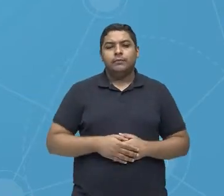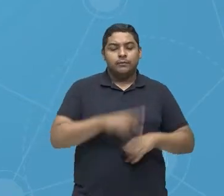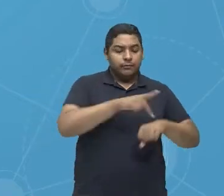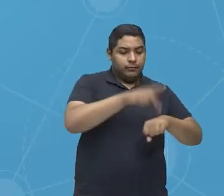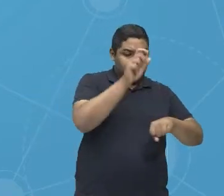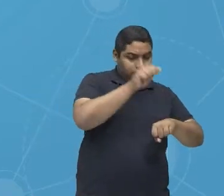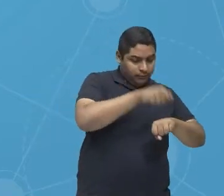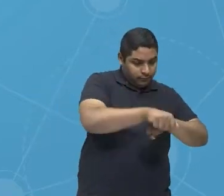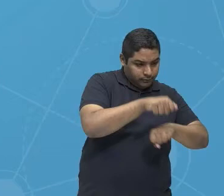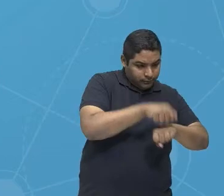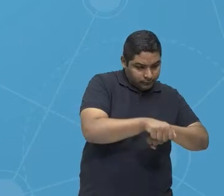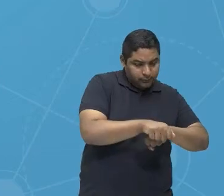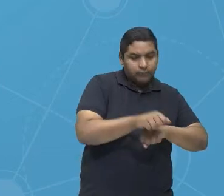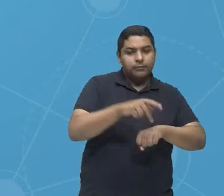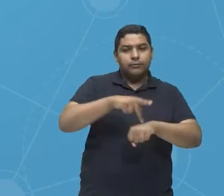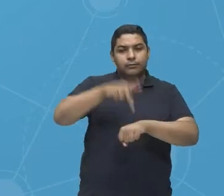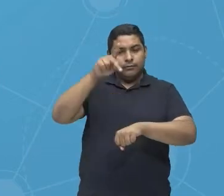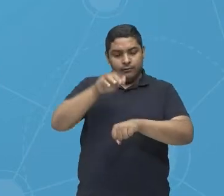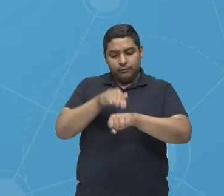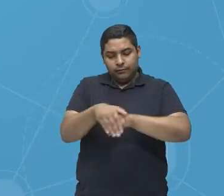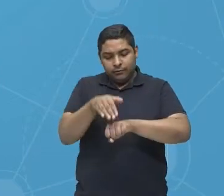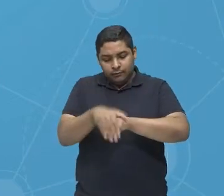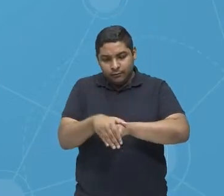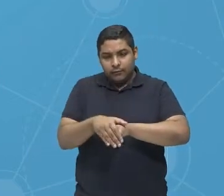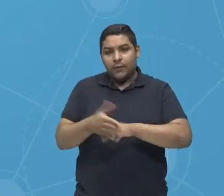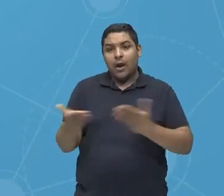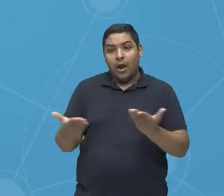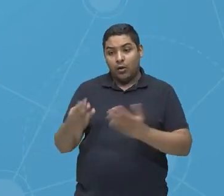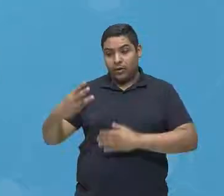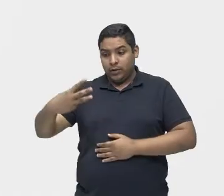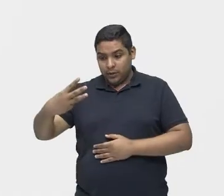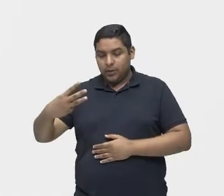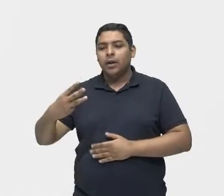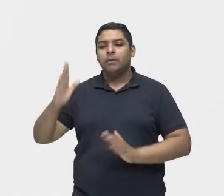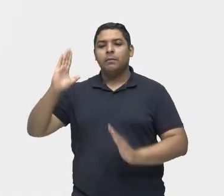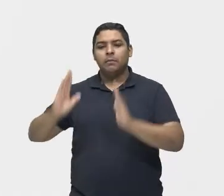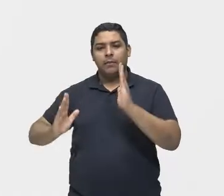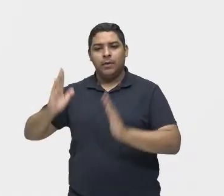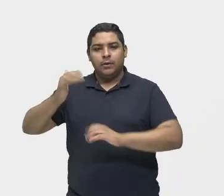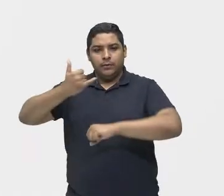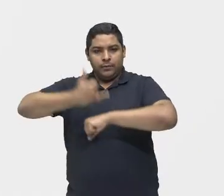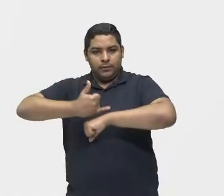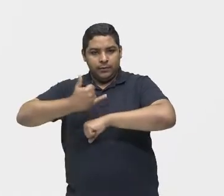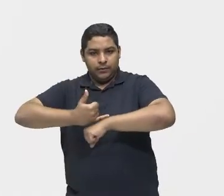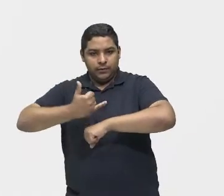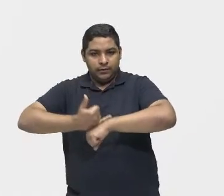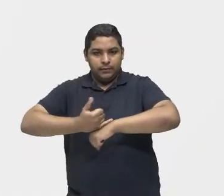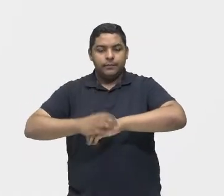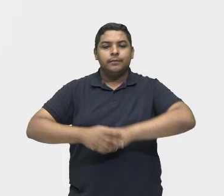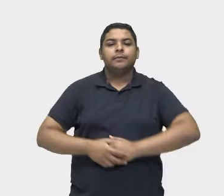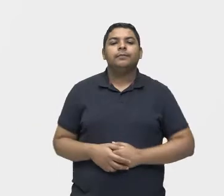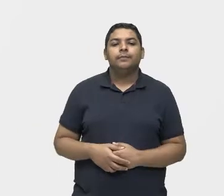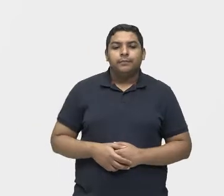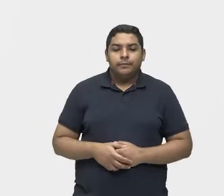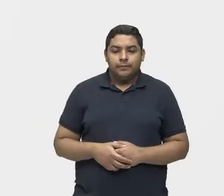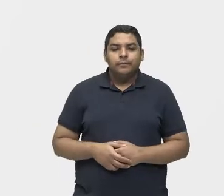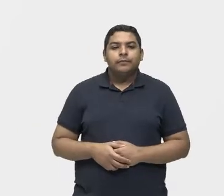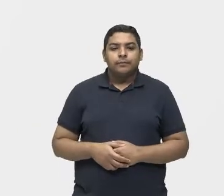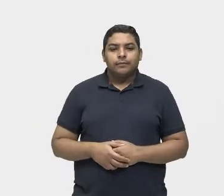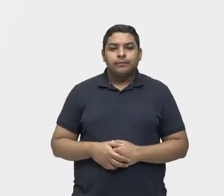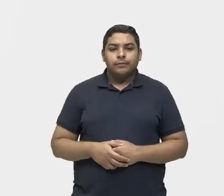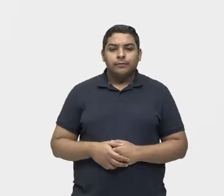do Neolítico, nós entramos aonde? Na Idade dos Metais. Vamos ver? Então, na Idade dos